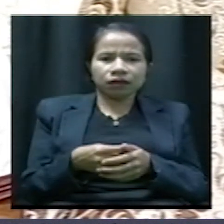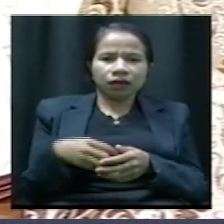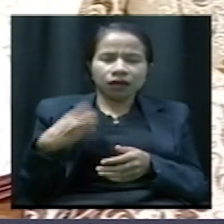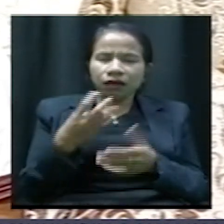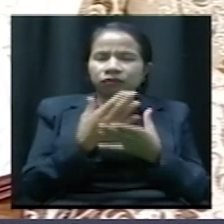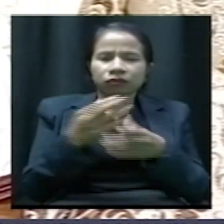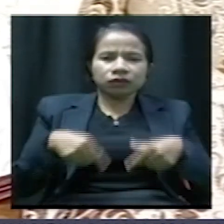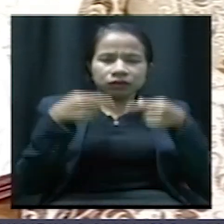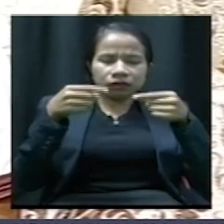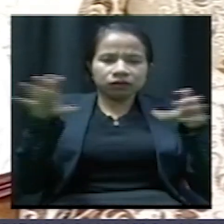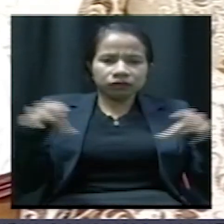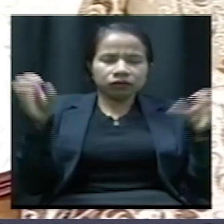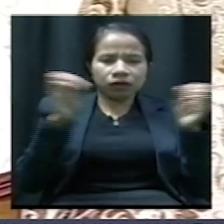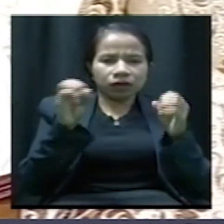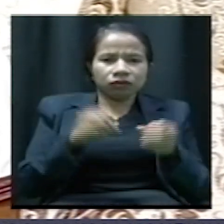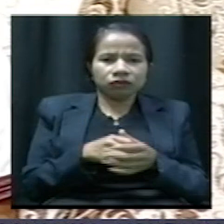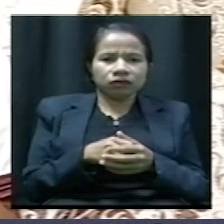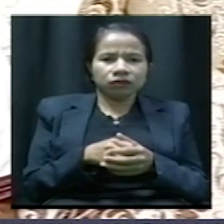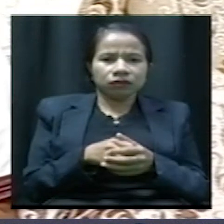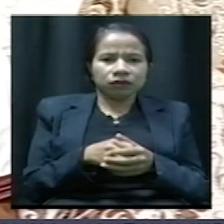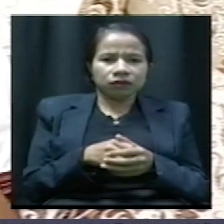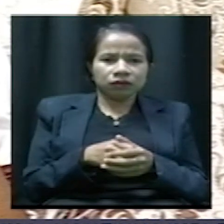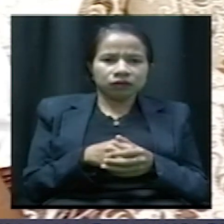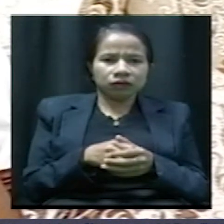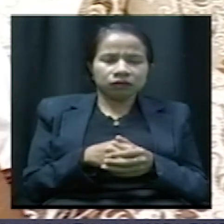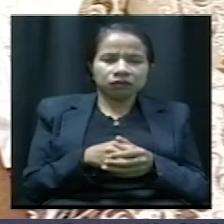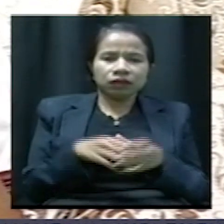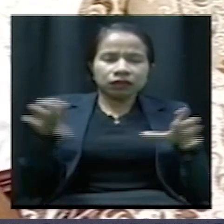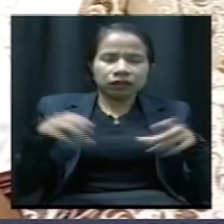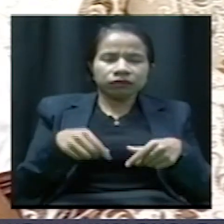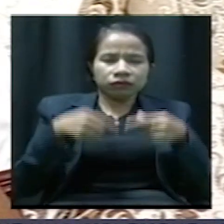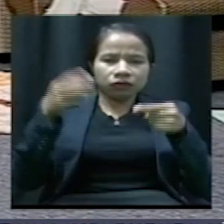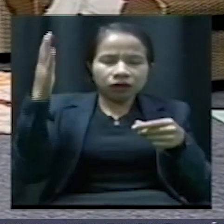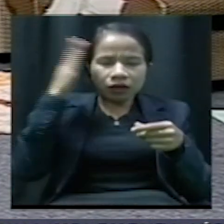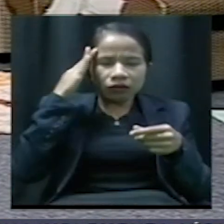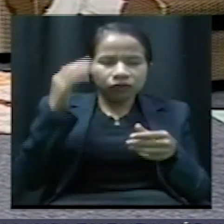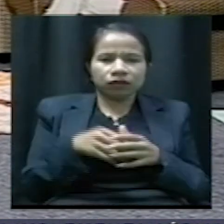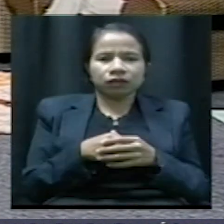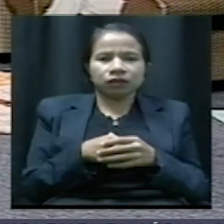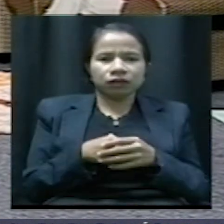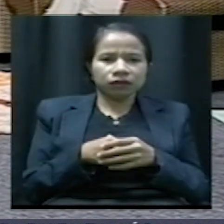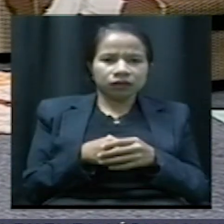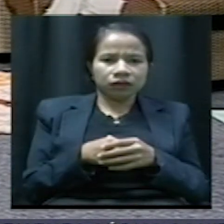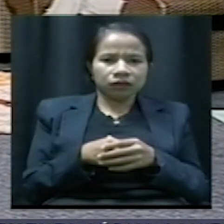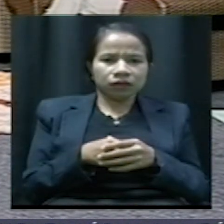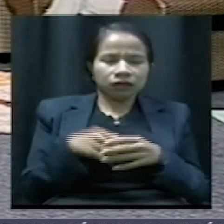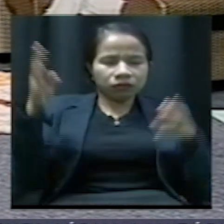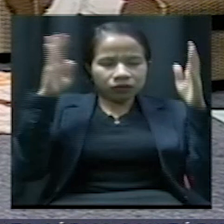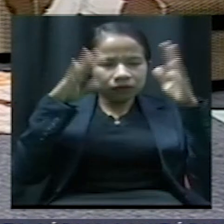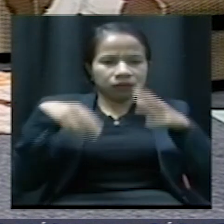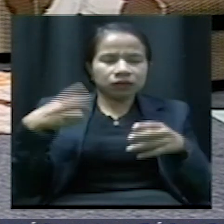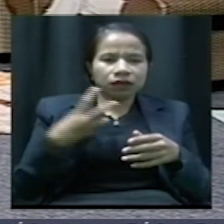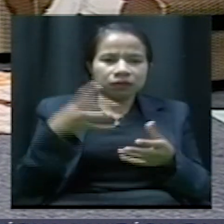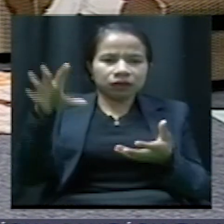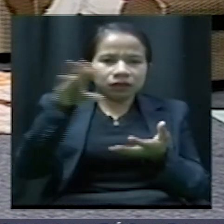ba serviço lá os ho física nem bem aqui, mas o serviço nem ho itenia hanoin, kakuta nem bem aqui. Então, situação ainda nem bem aqui, cara